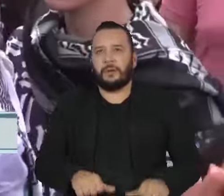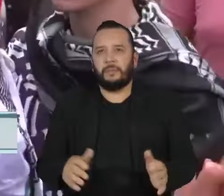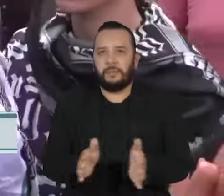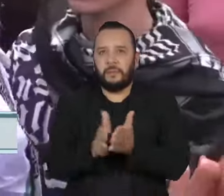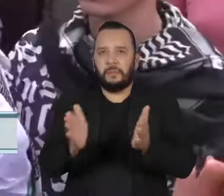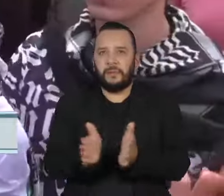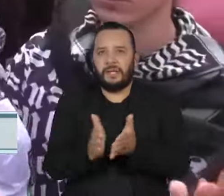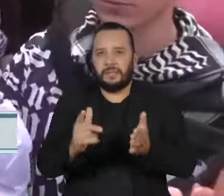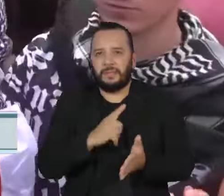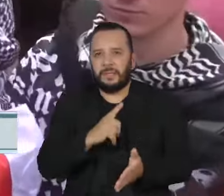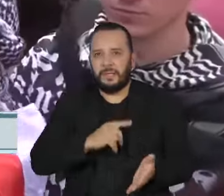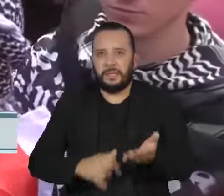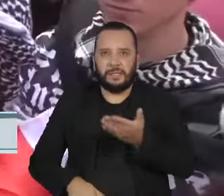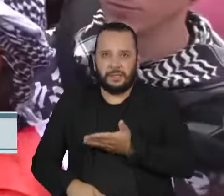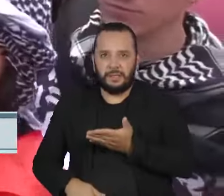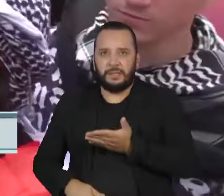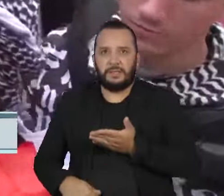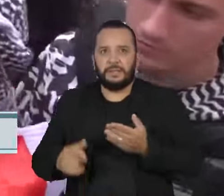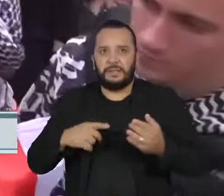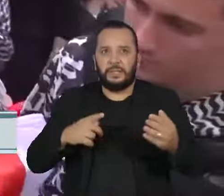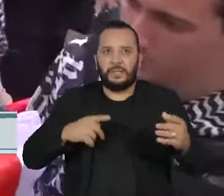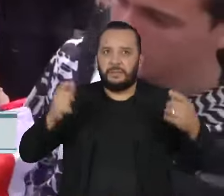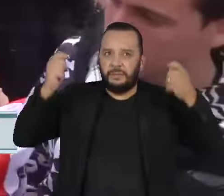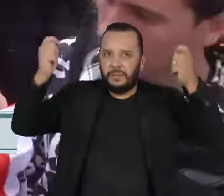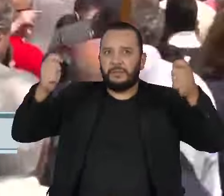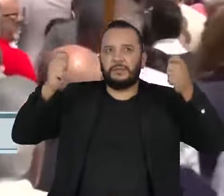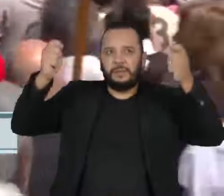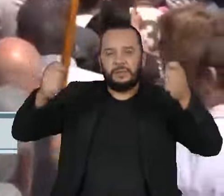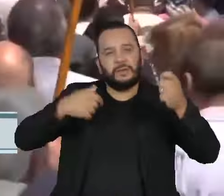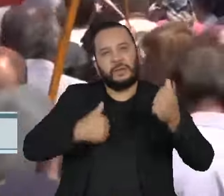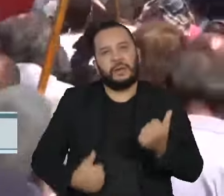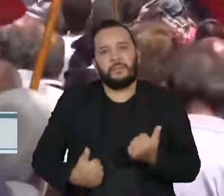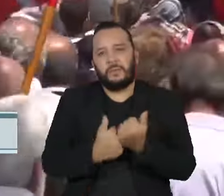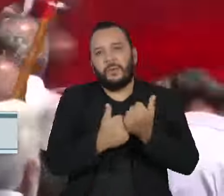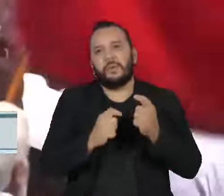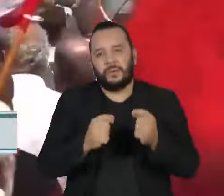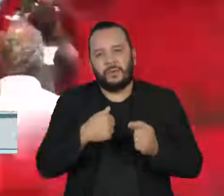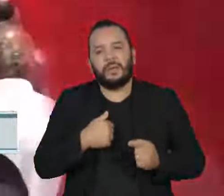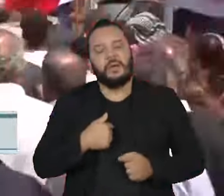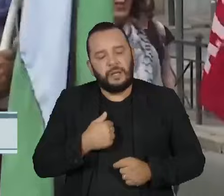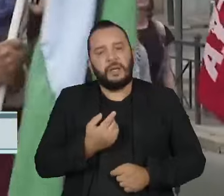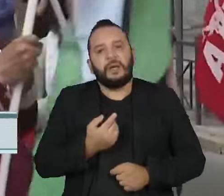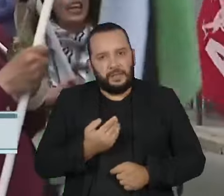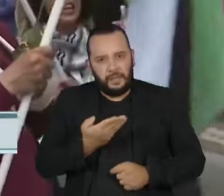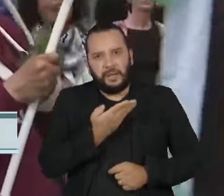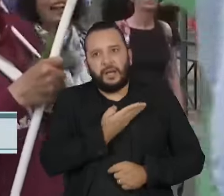pobreza. E houve manifestações também em apoio à faixa de Gaza e contra Israel.